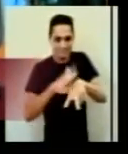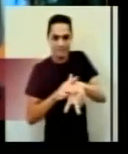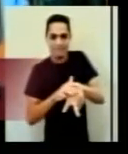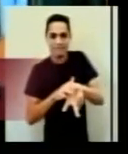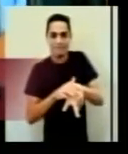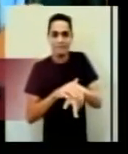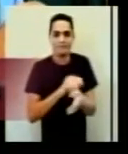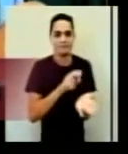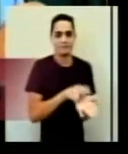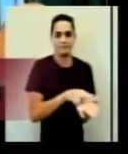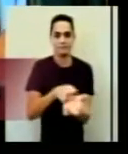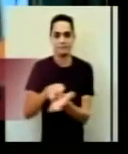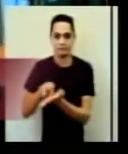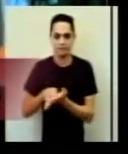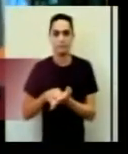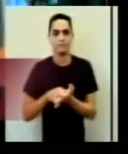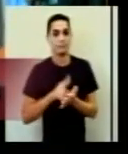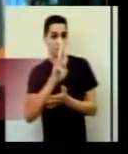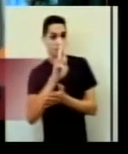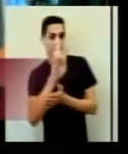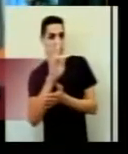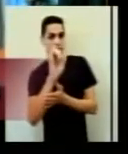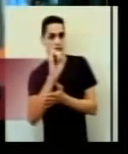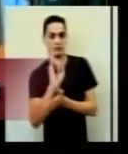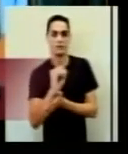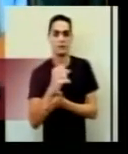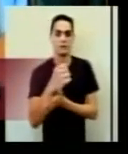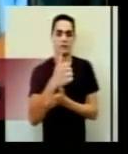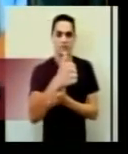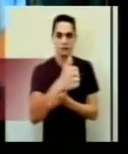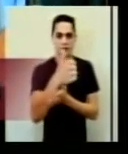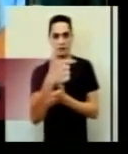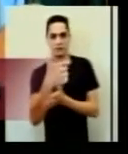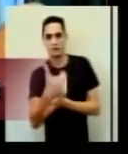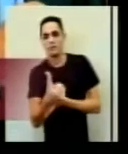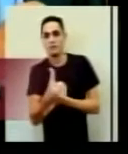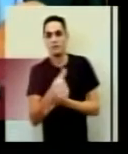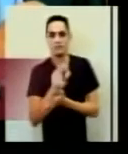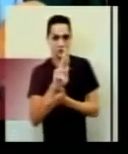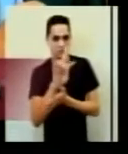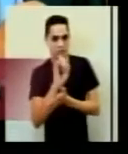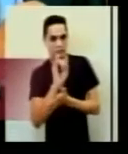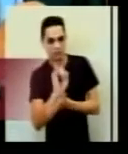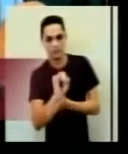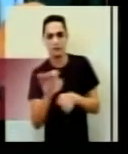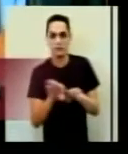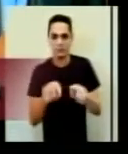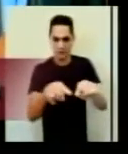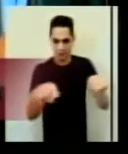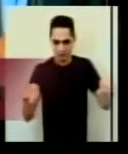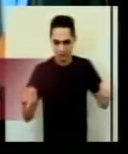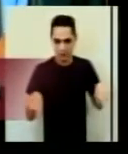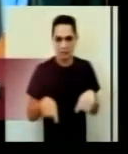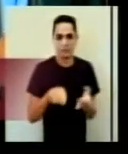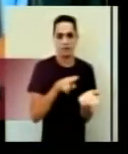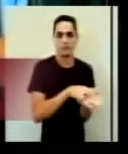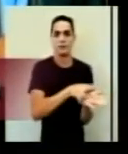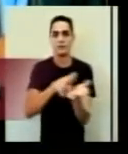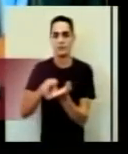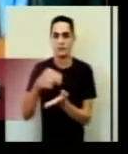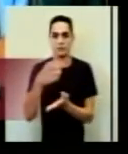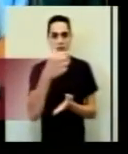últimas 24 horas. Nós estamos com 387 pacientes internados, 126 em